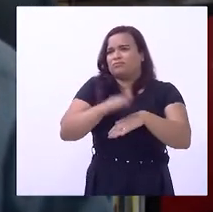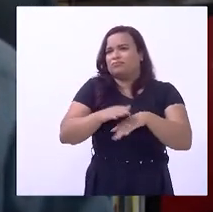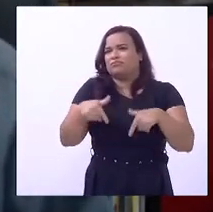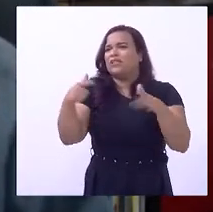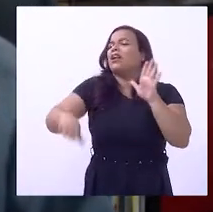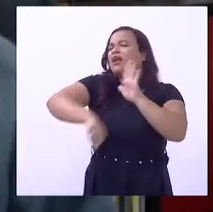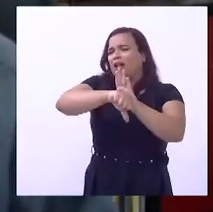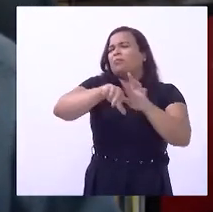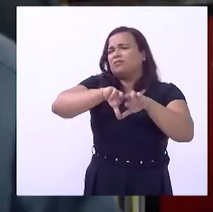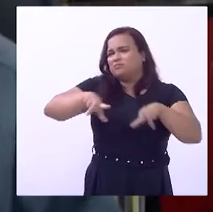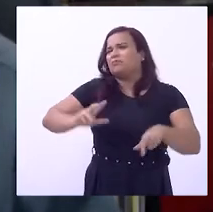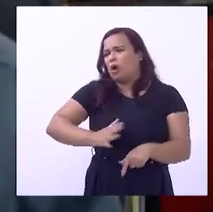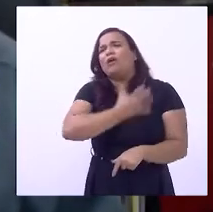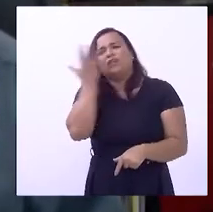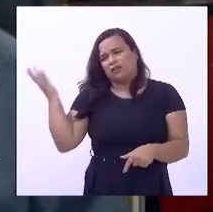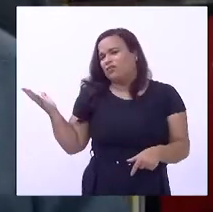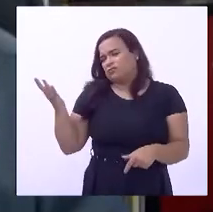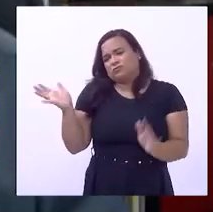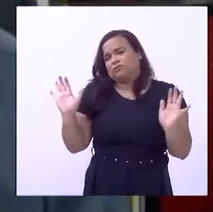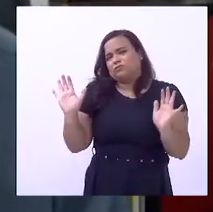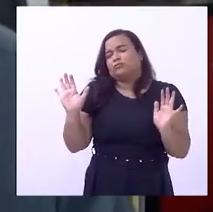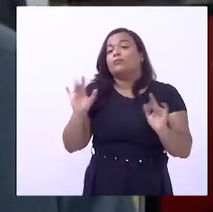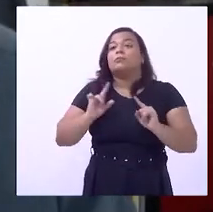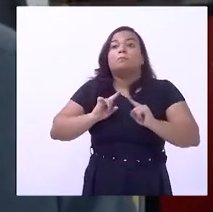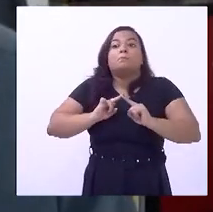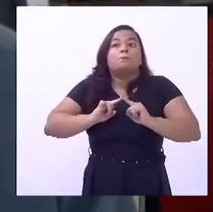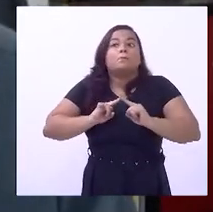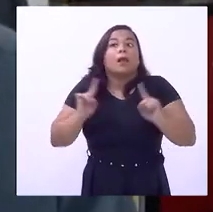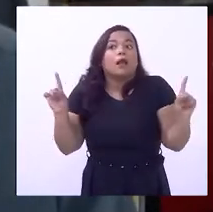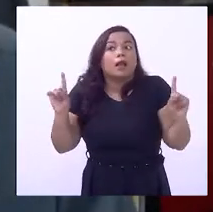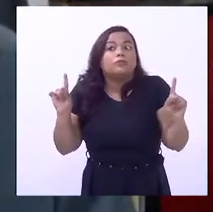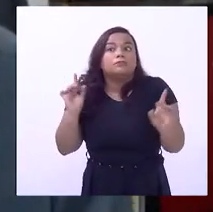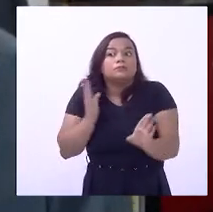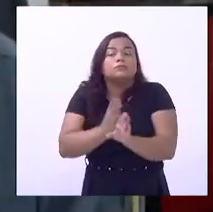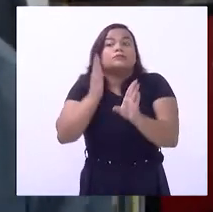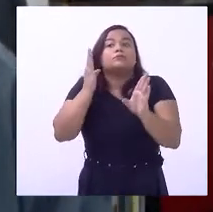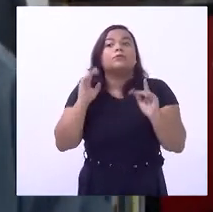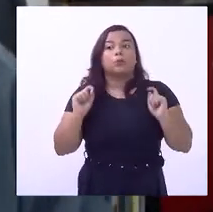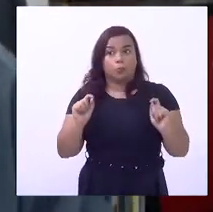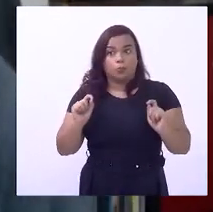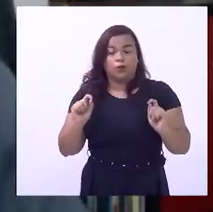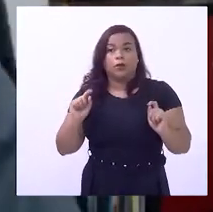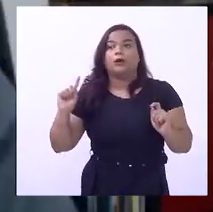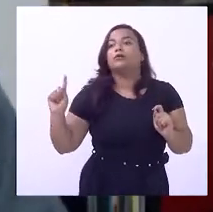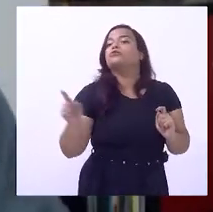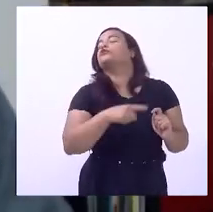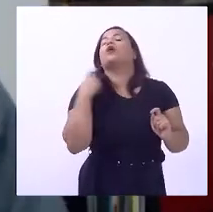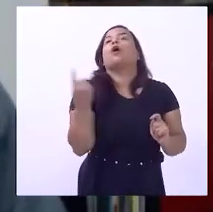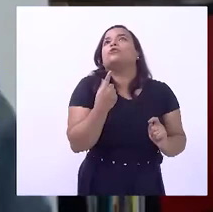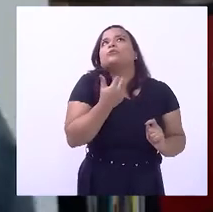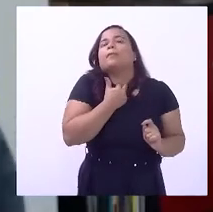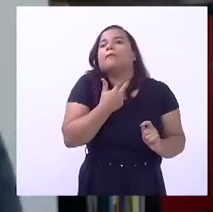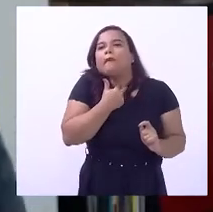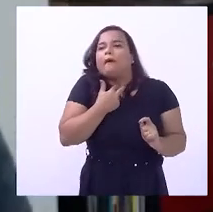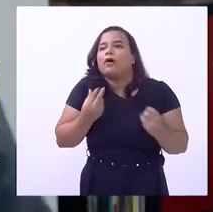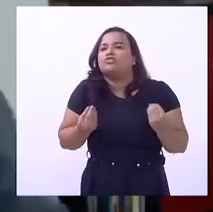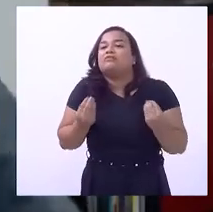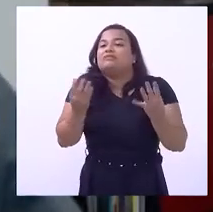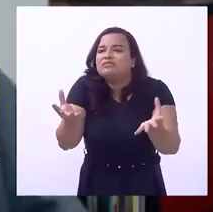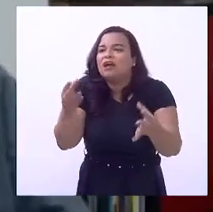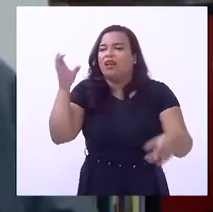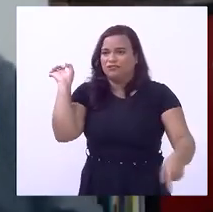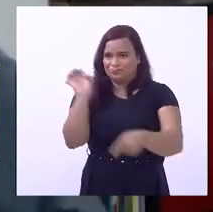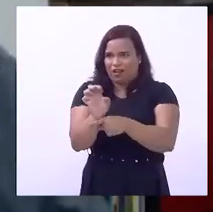crimes horríveis. Porém, nós aqui não podemos entregar o nosso